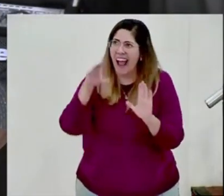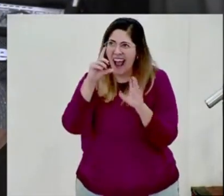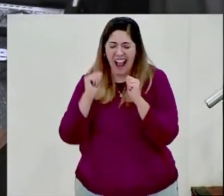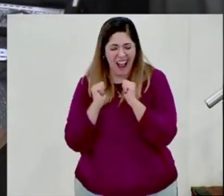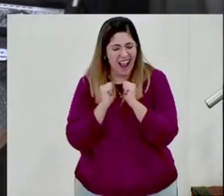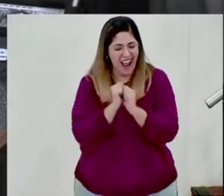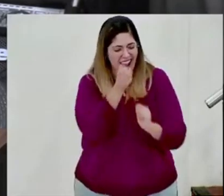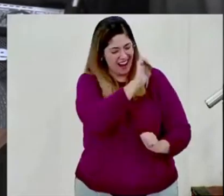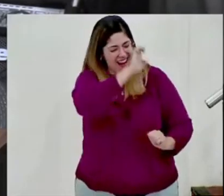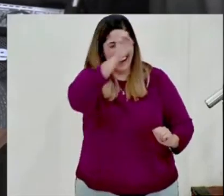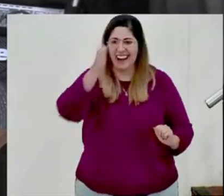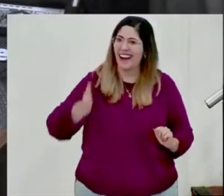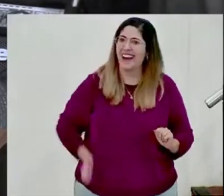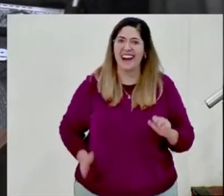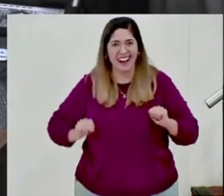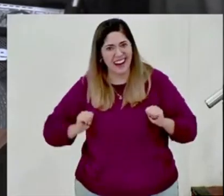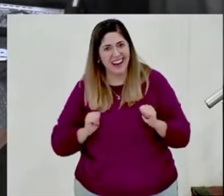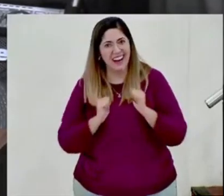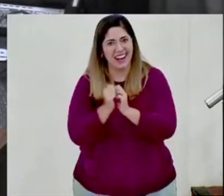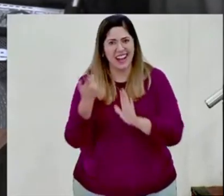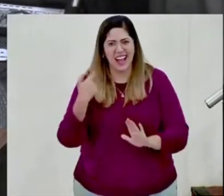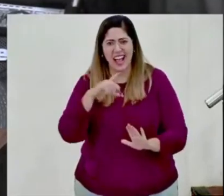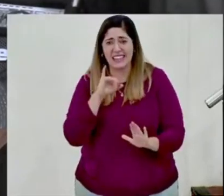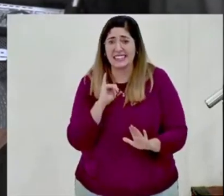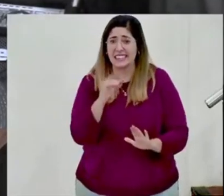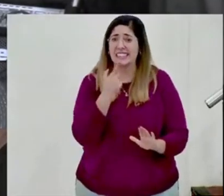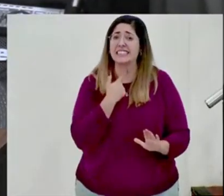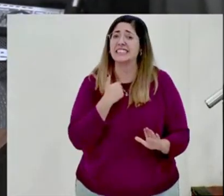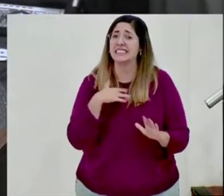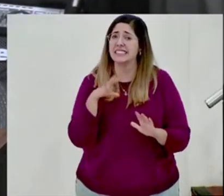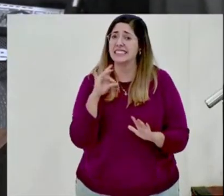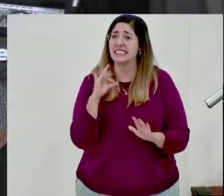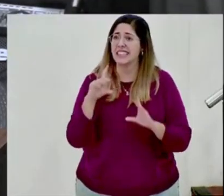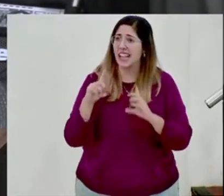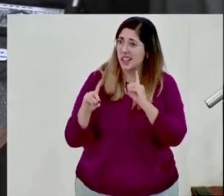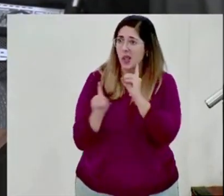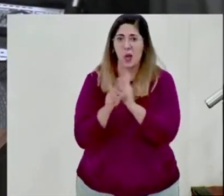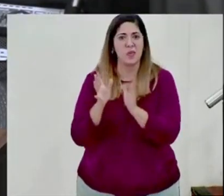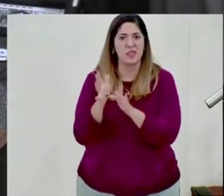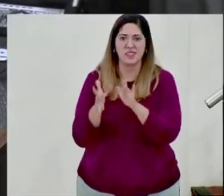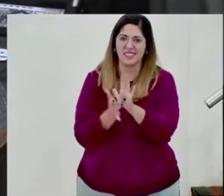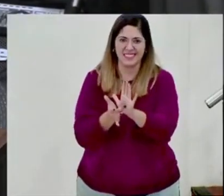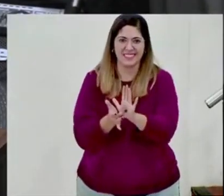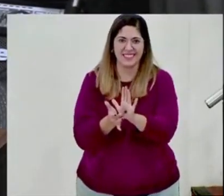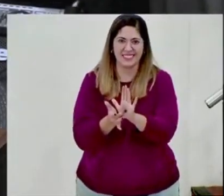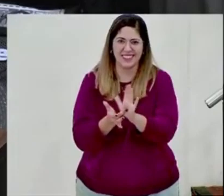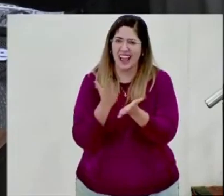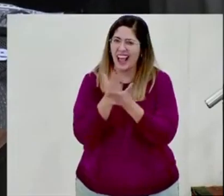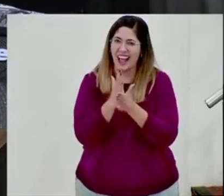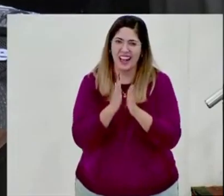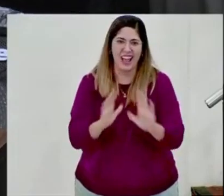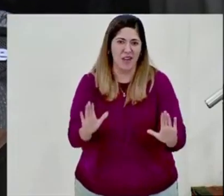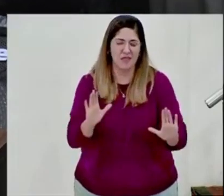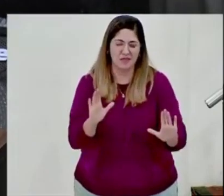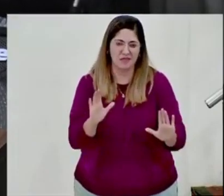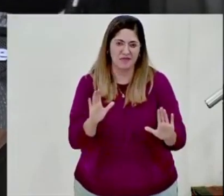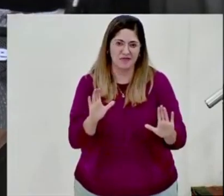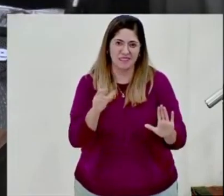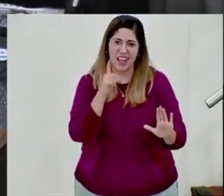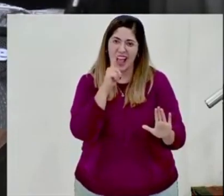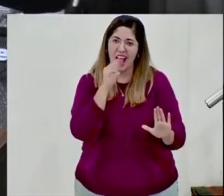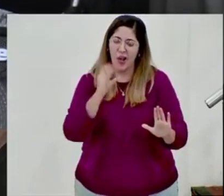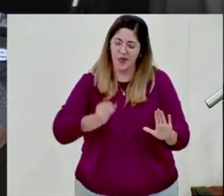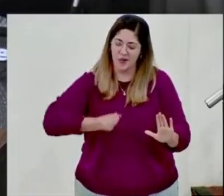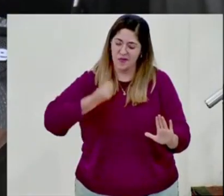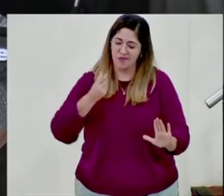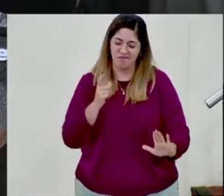Senhor Jesus Cristo, que disse, se alguém tem sede, vem a mim e beba, e do seu interior fluirão rios de água viva.